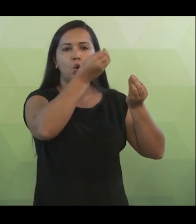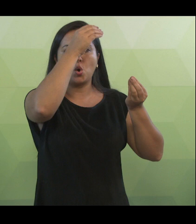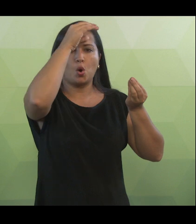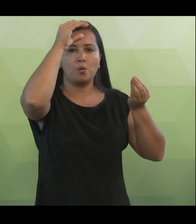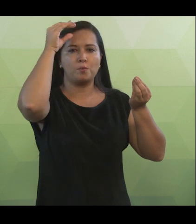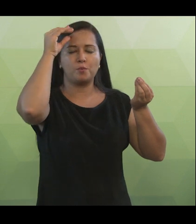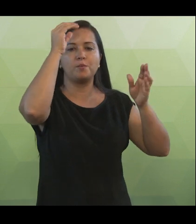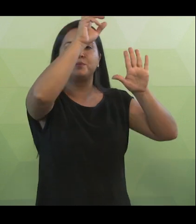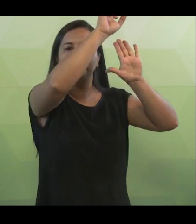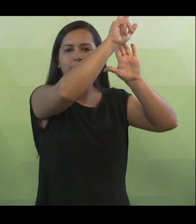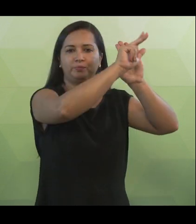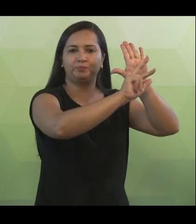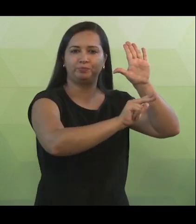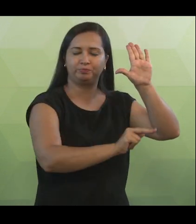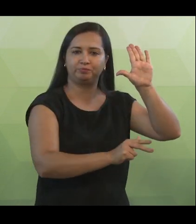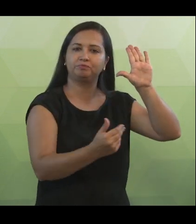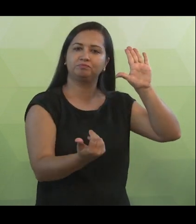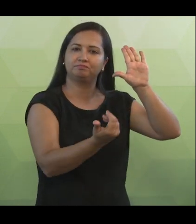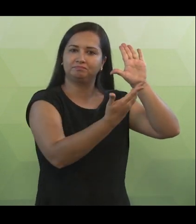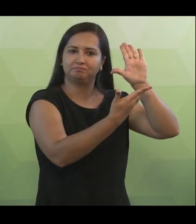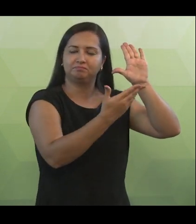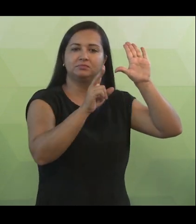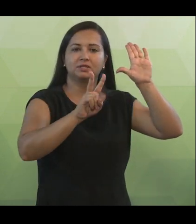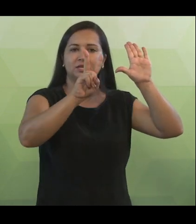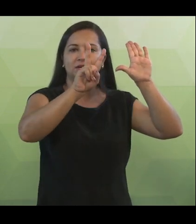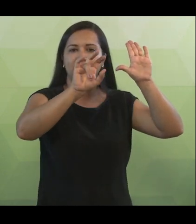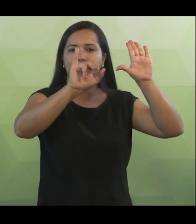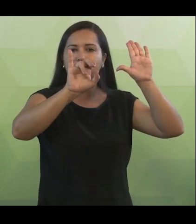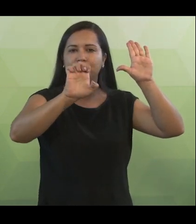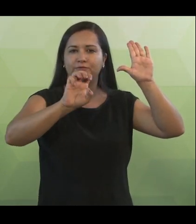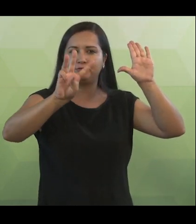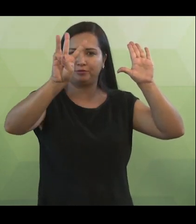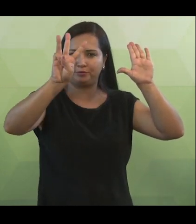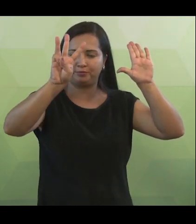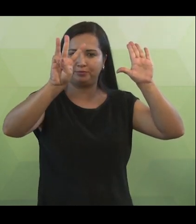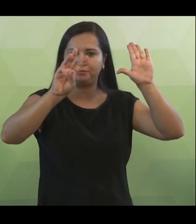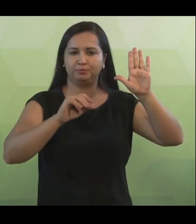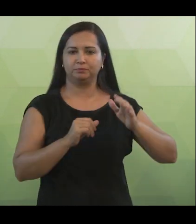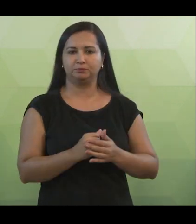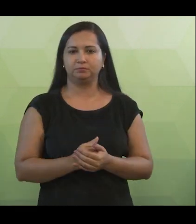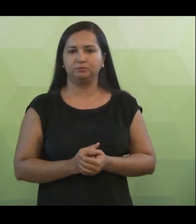cliente, também conhecida como a tela View do cliente.